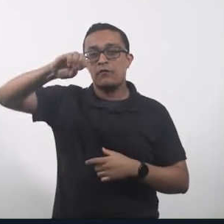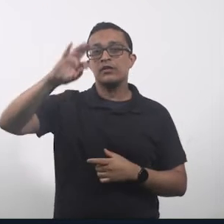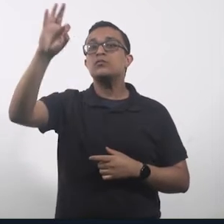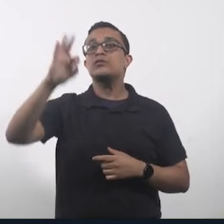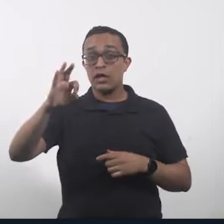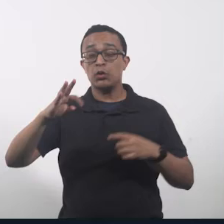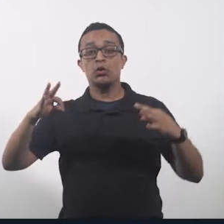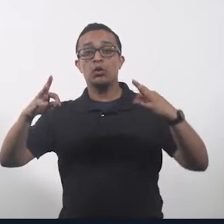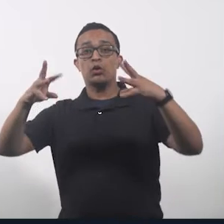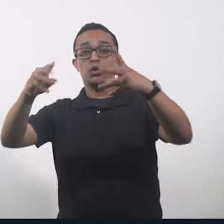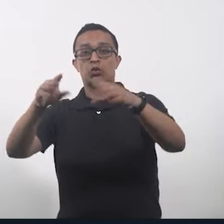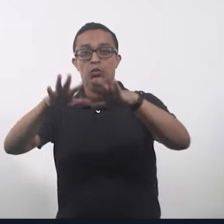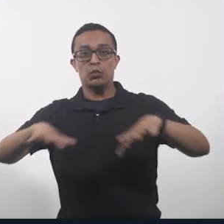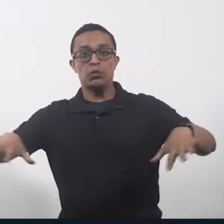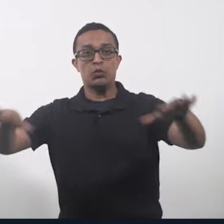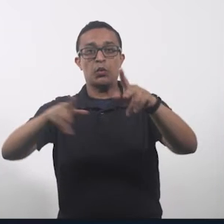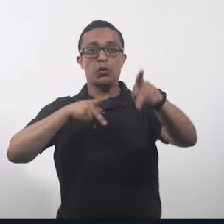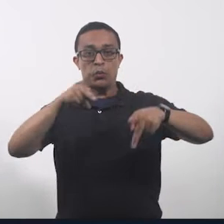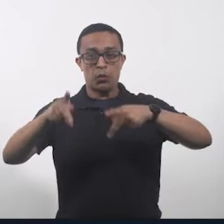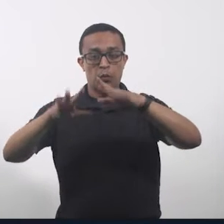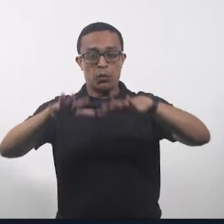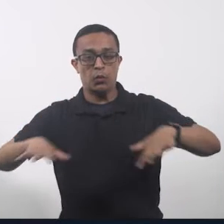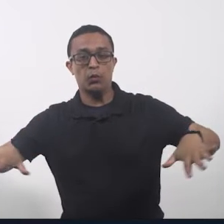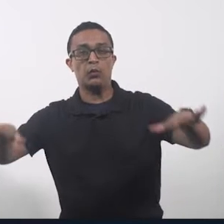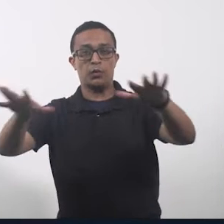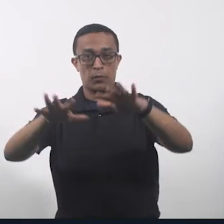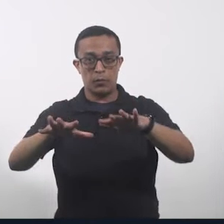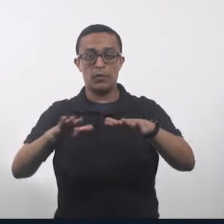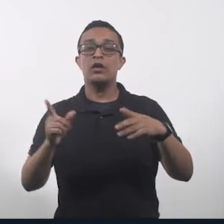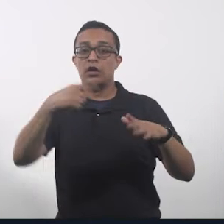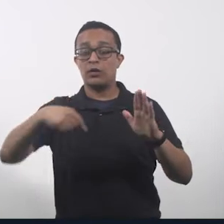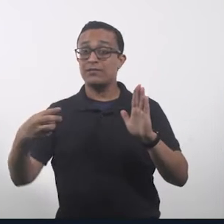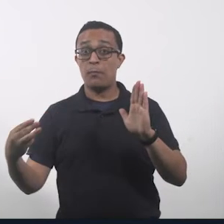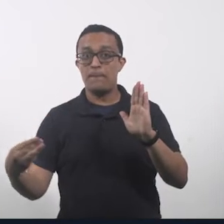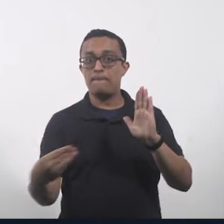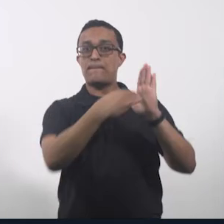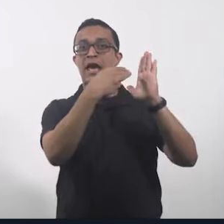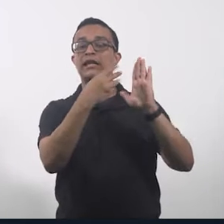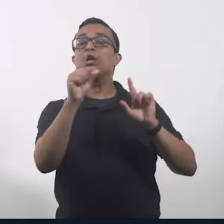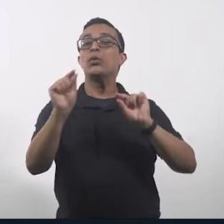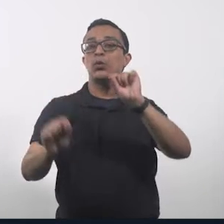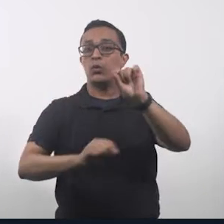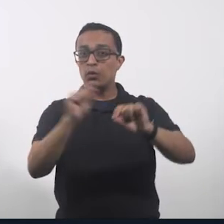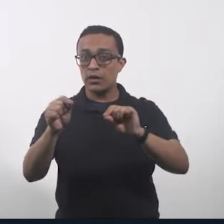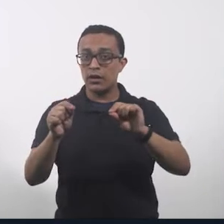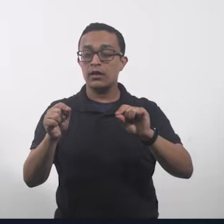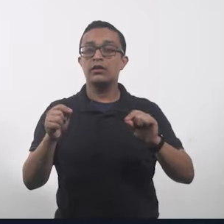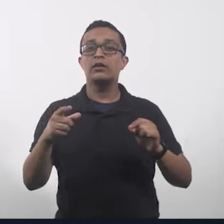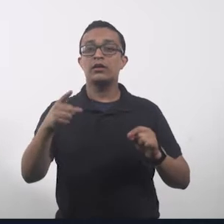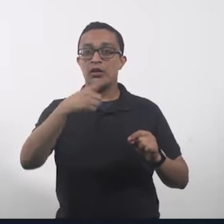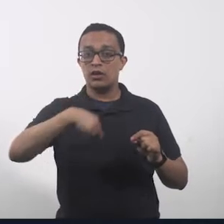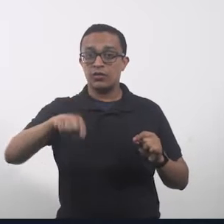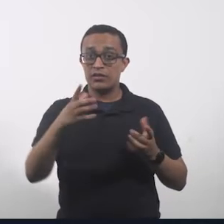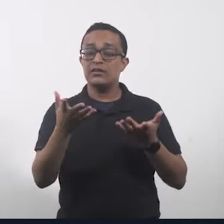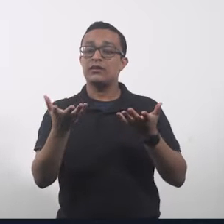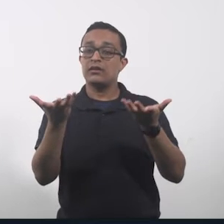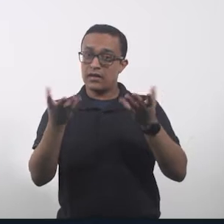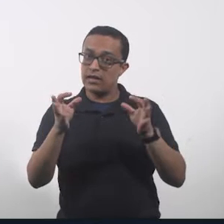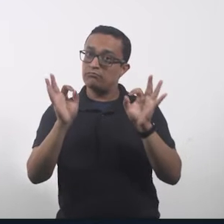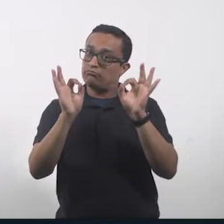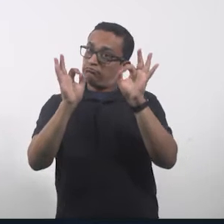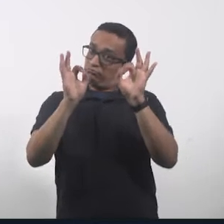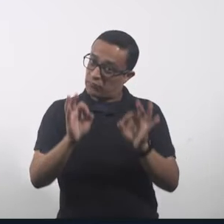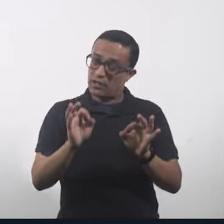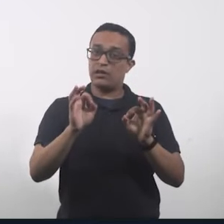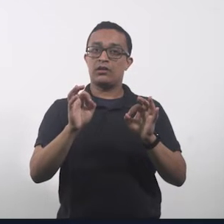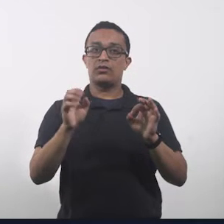de cobertura para toda a população elegível, e a meta para esse indicador, para que a gente pudesse considerar que ele está num nível adequado, seria